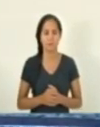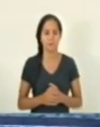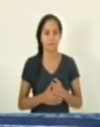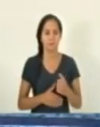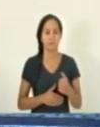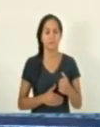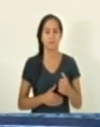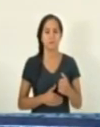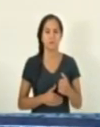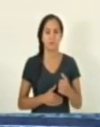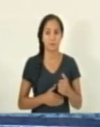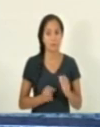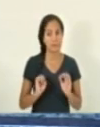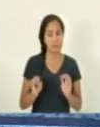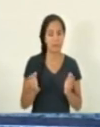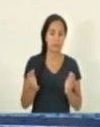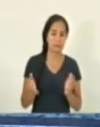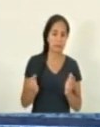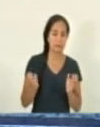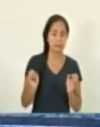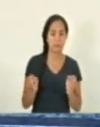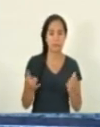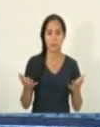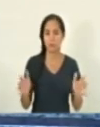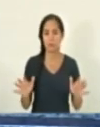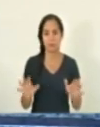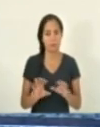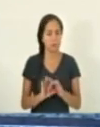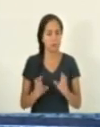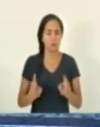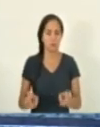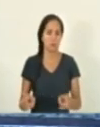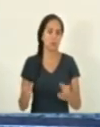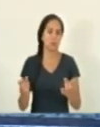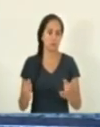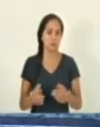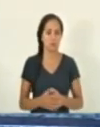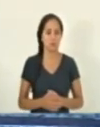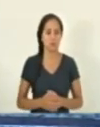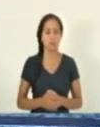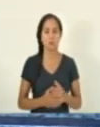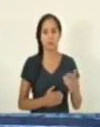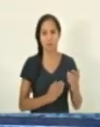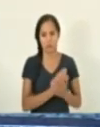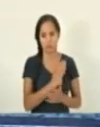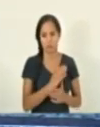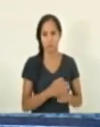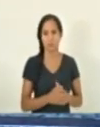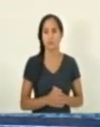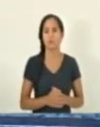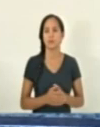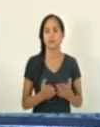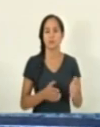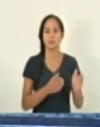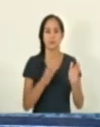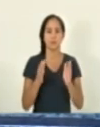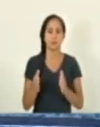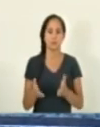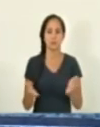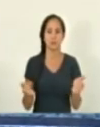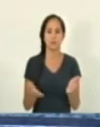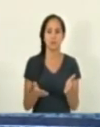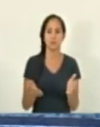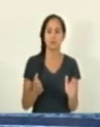manifestem. Se quiserem também. Não quiserem também, fiquem como estão. Aprovado. Então passamos imediatamente